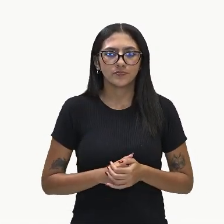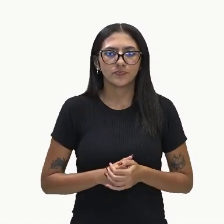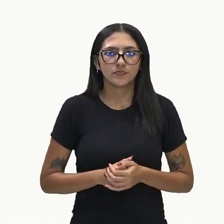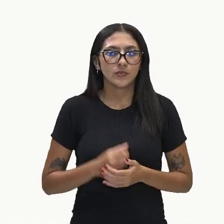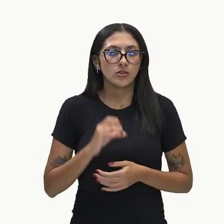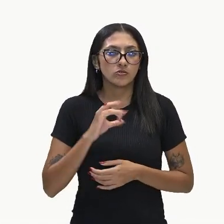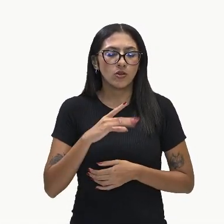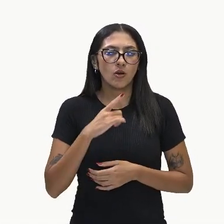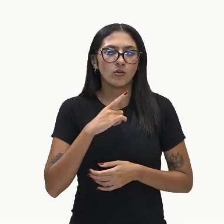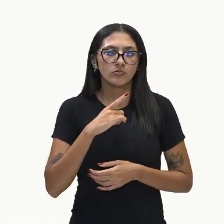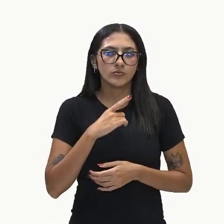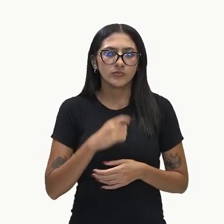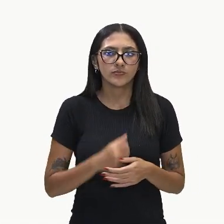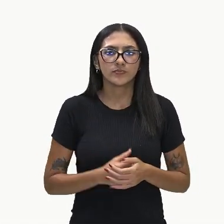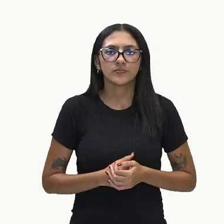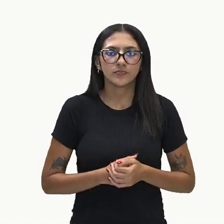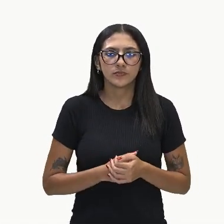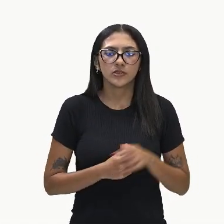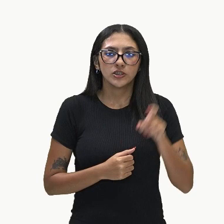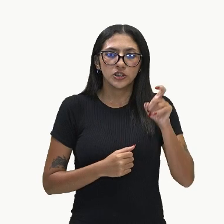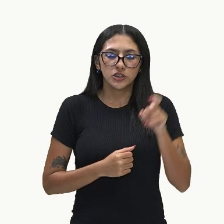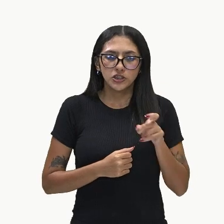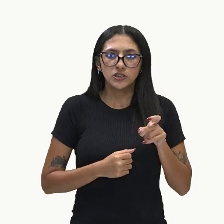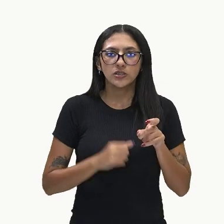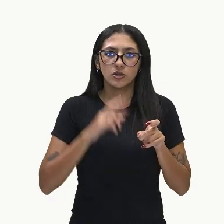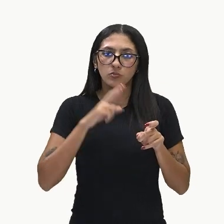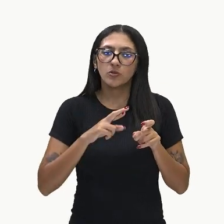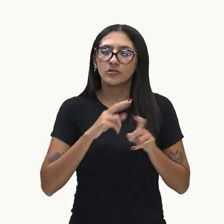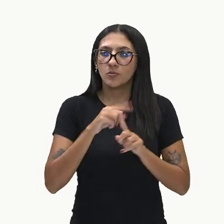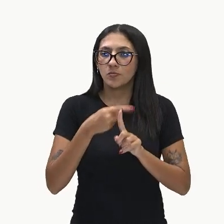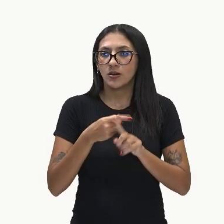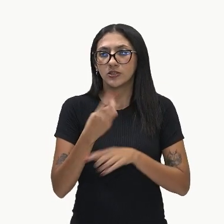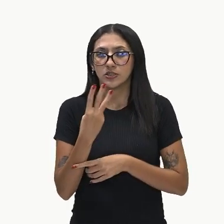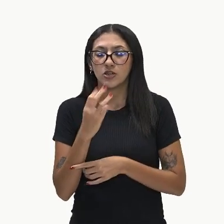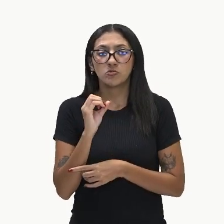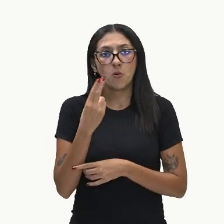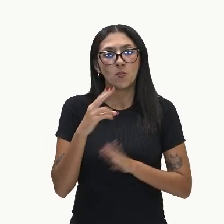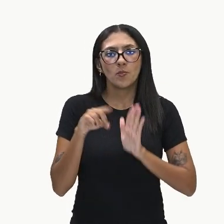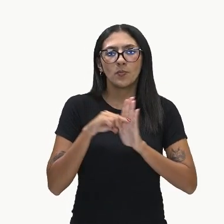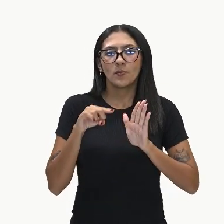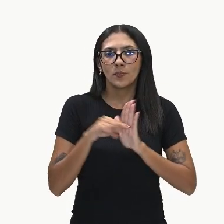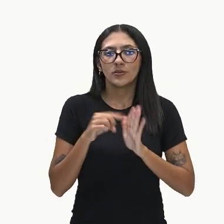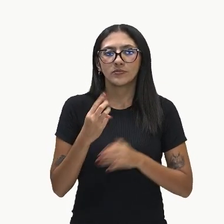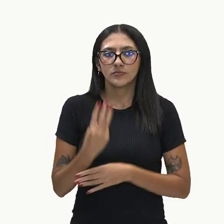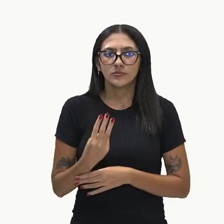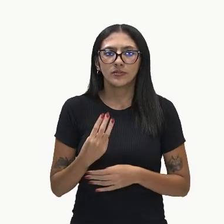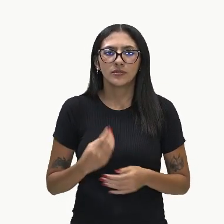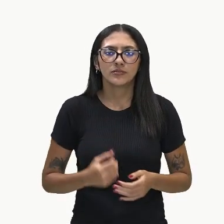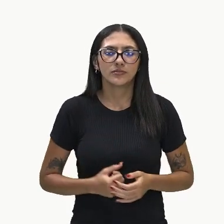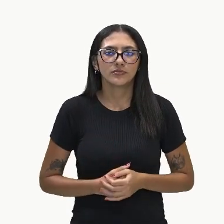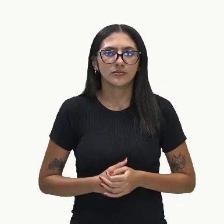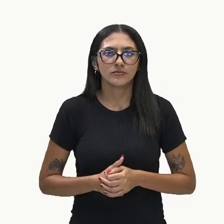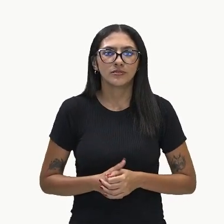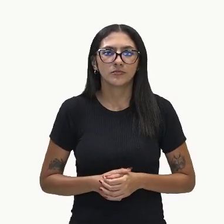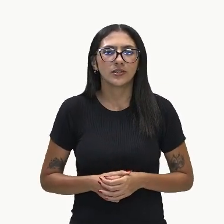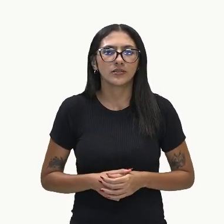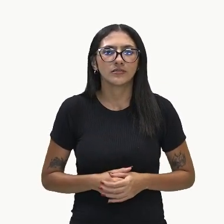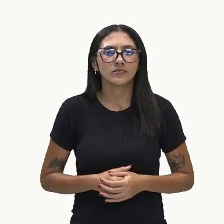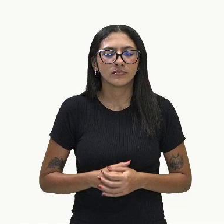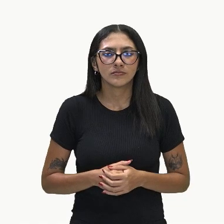o mais 3 e o menos 3. Vamos aqui agora ver aplicações